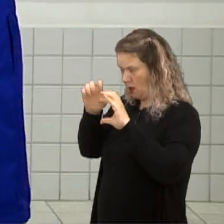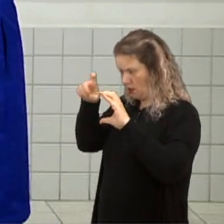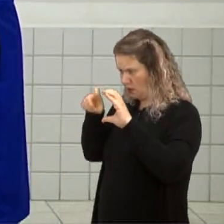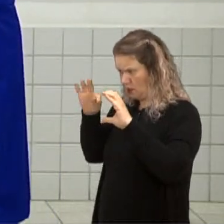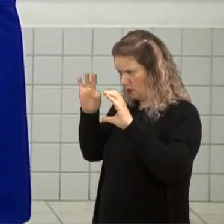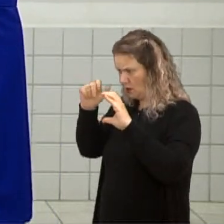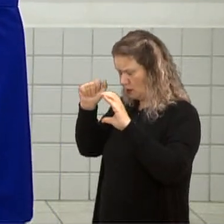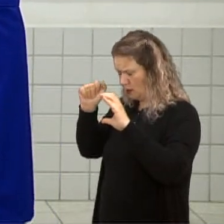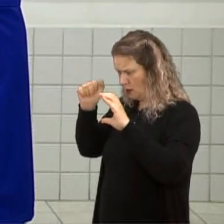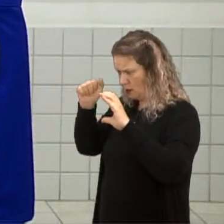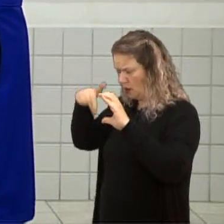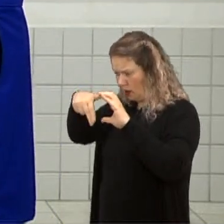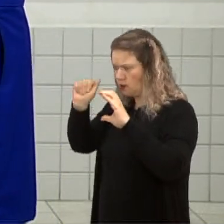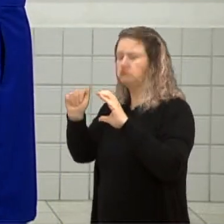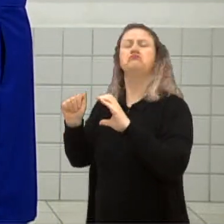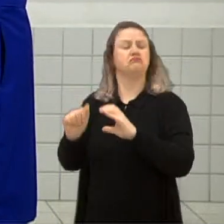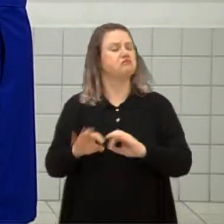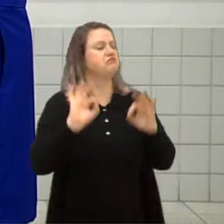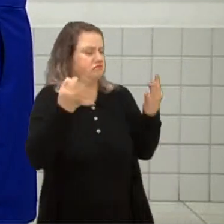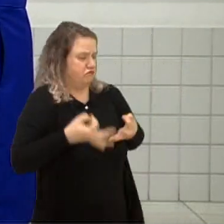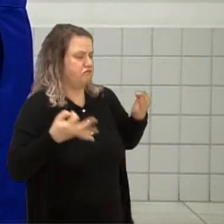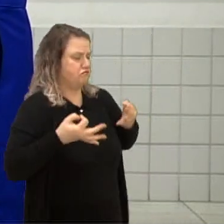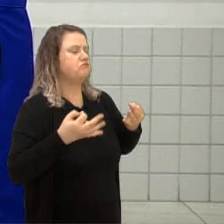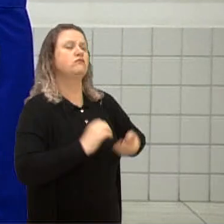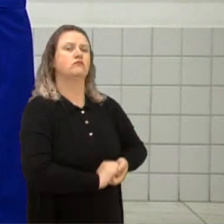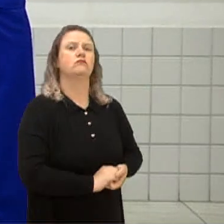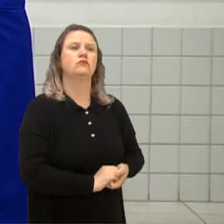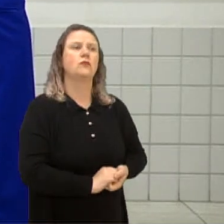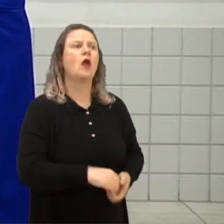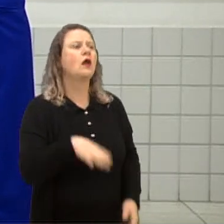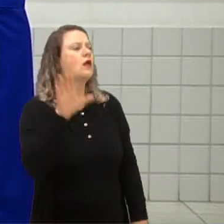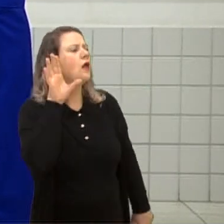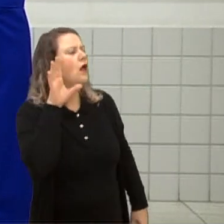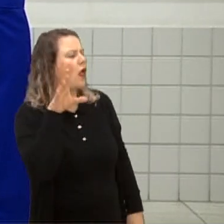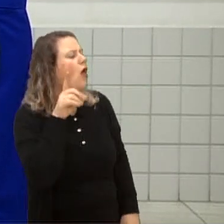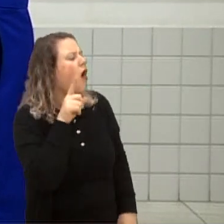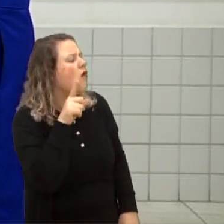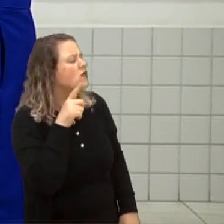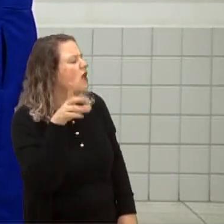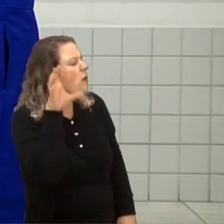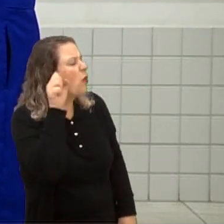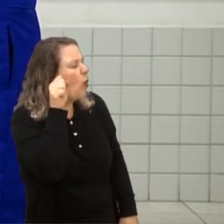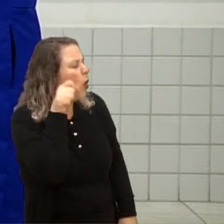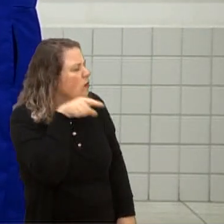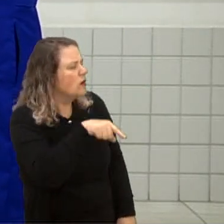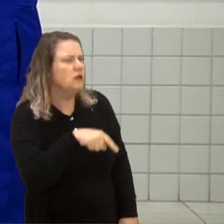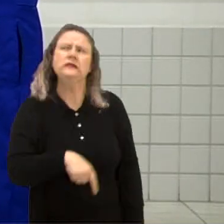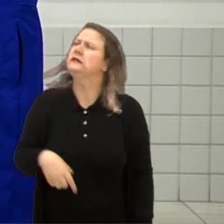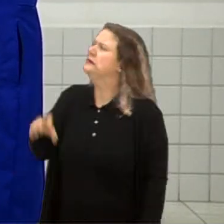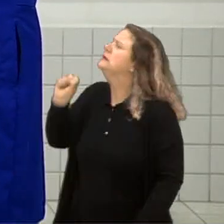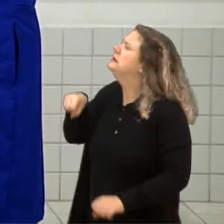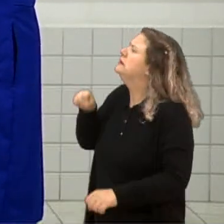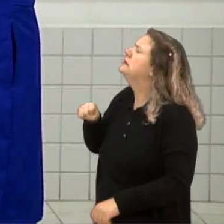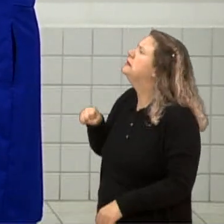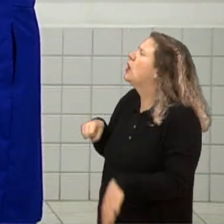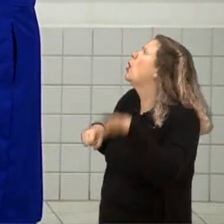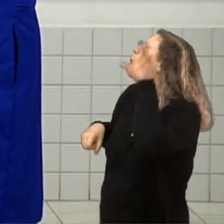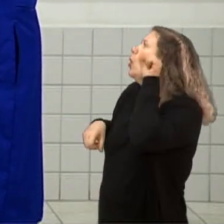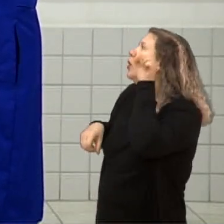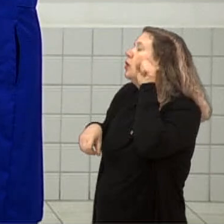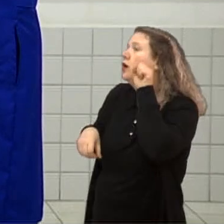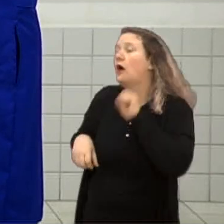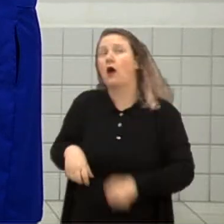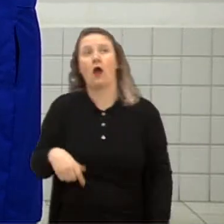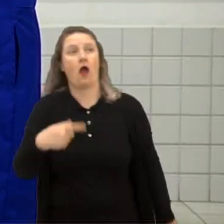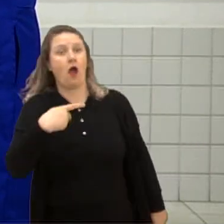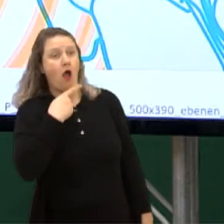Perfeito. Bom, chegou o som. Fran, você está me ouvindo aí do teu lado? Tô Ótimo. ouvindo sim. Então, essa onda sonora